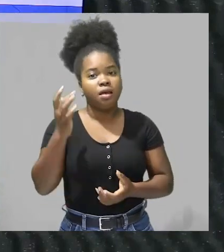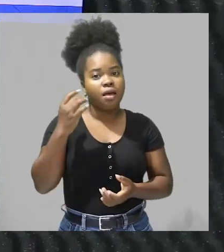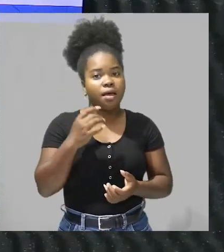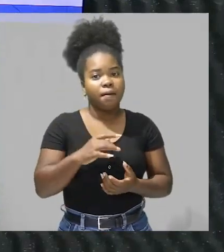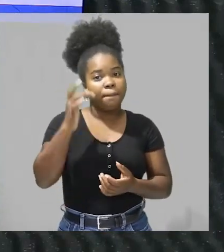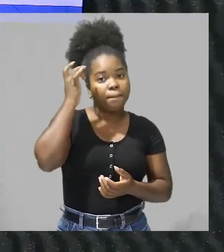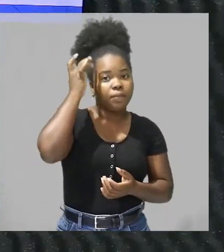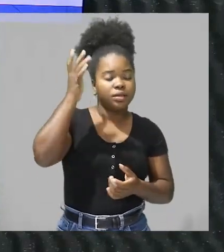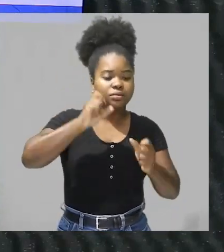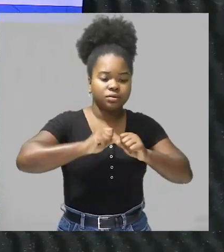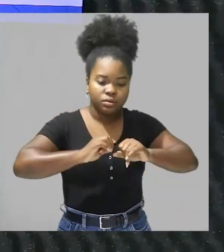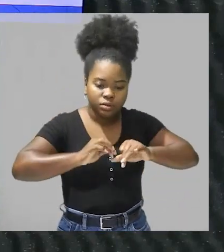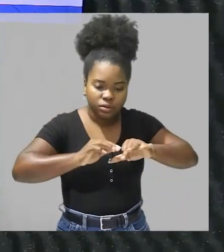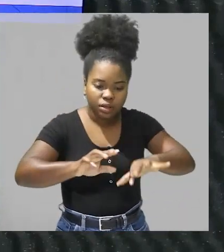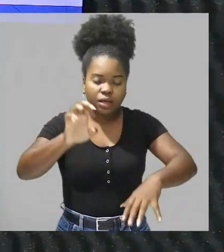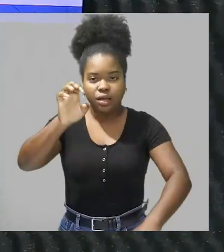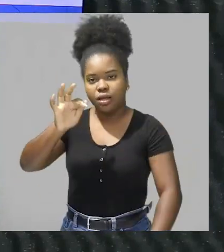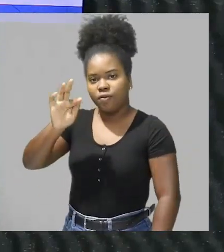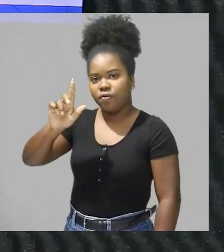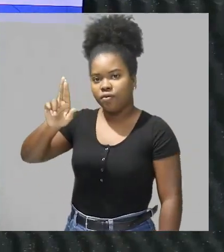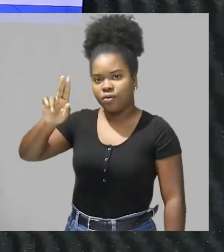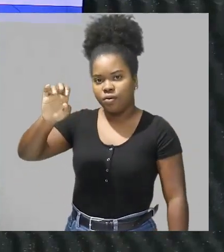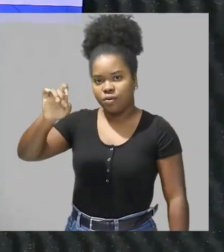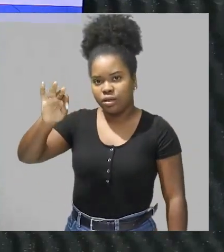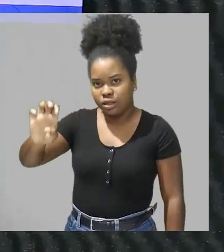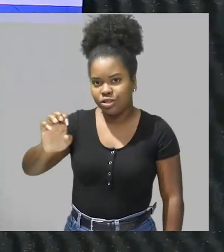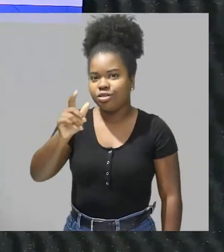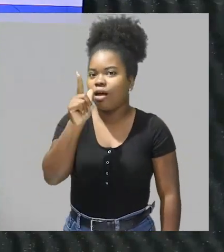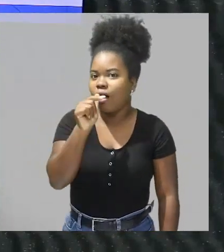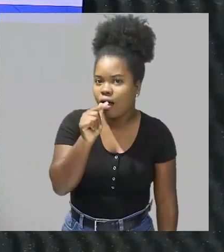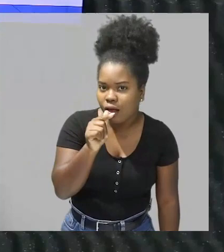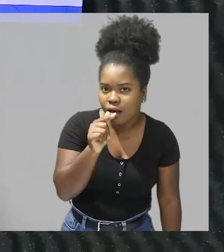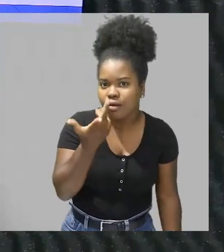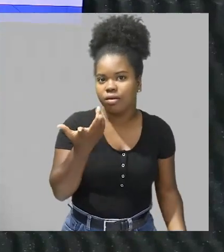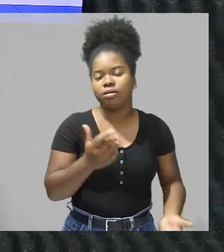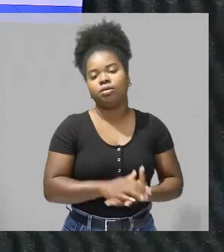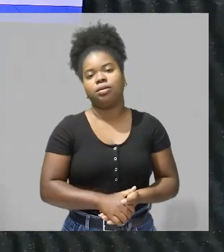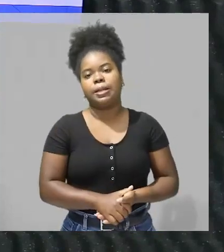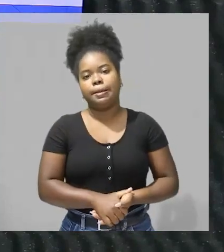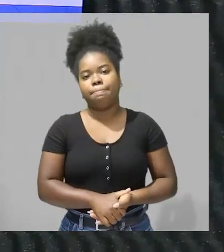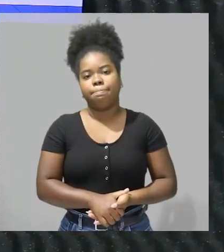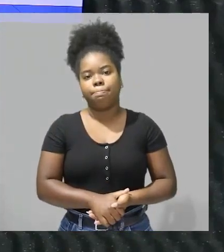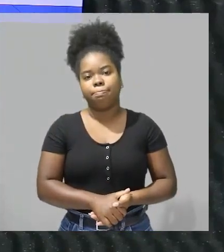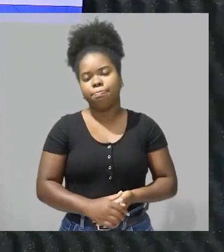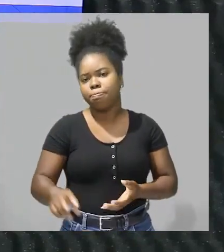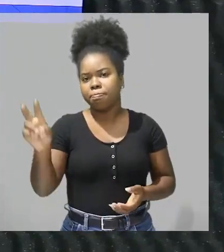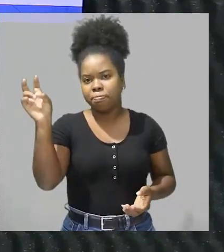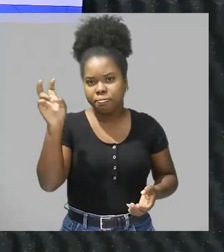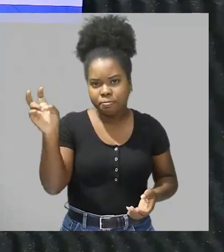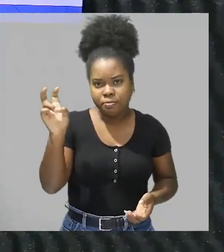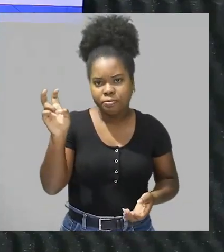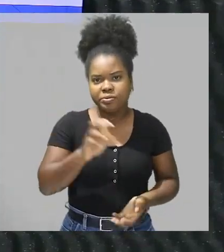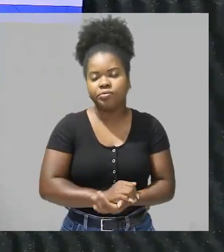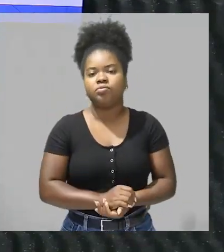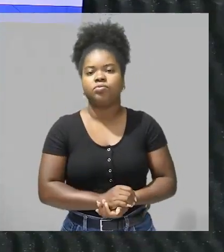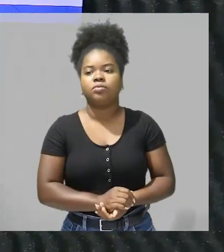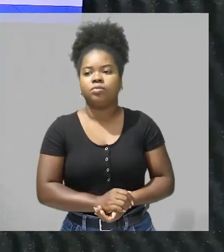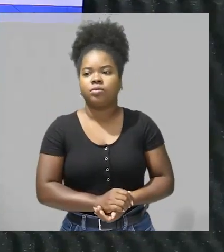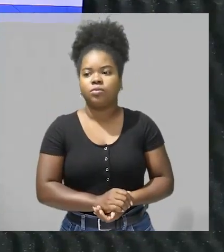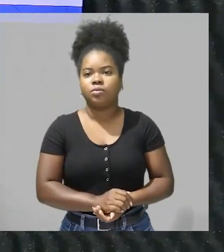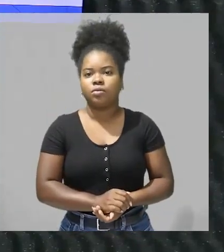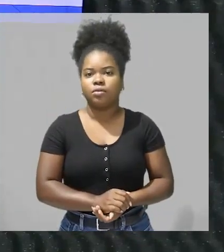dos efluentes efluentes é sinônimo de líquidos certo 5 filtro biológico